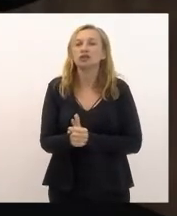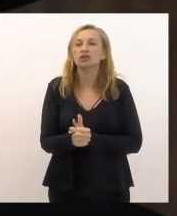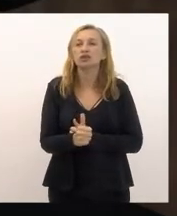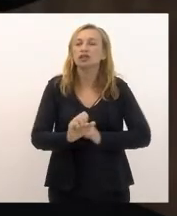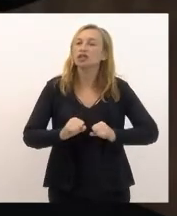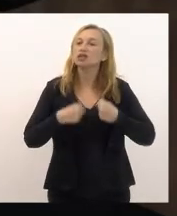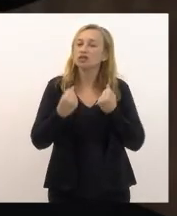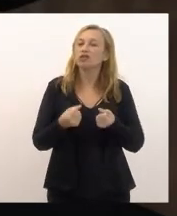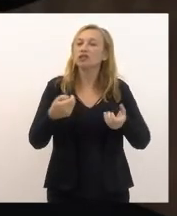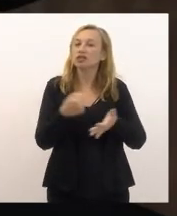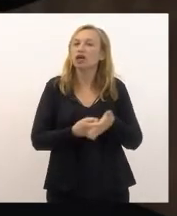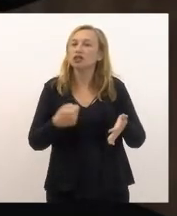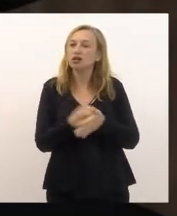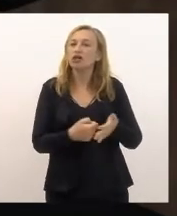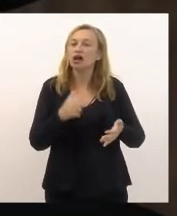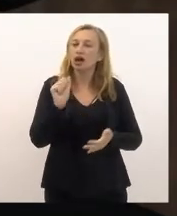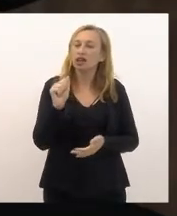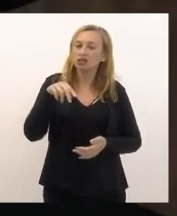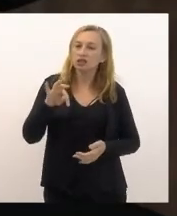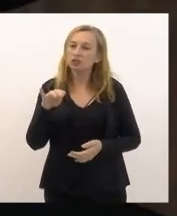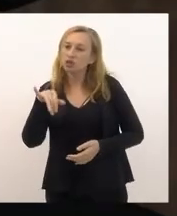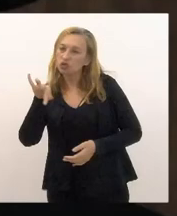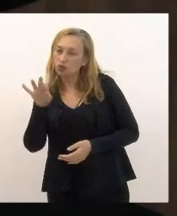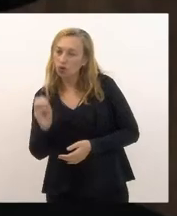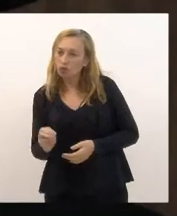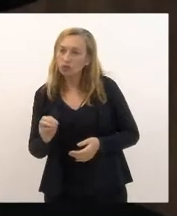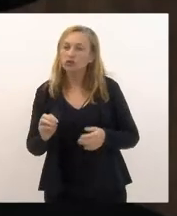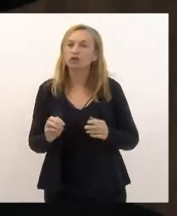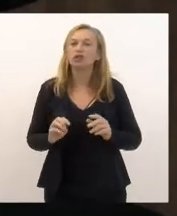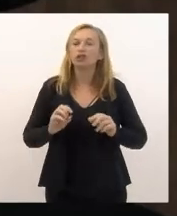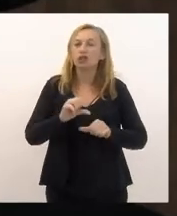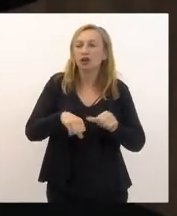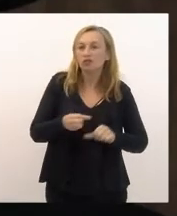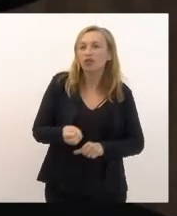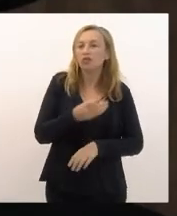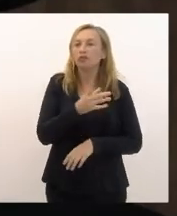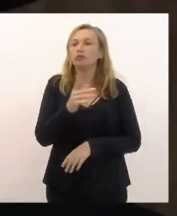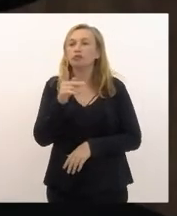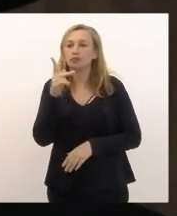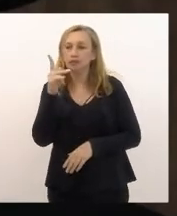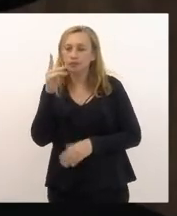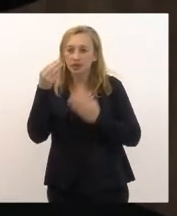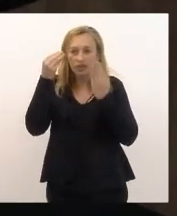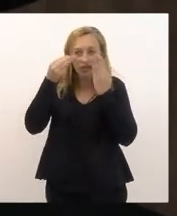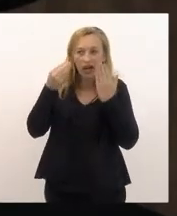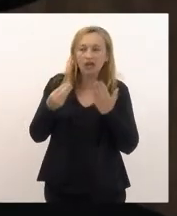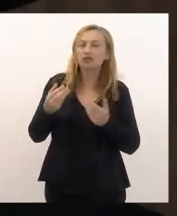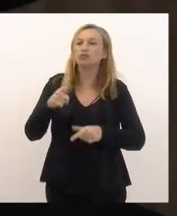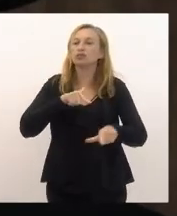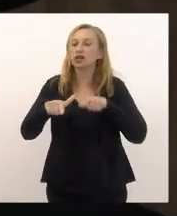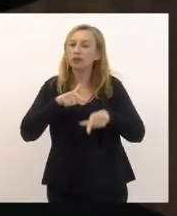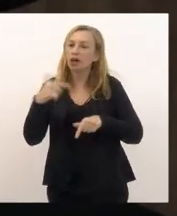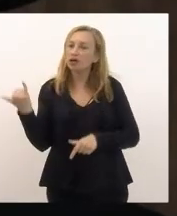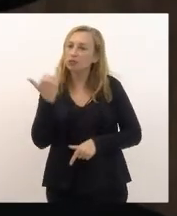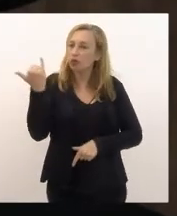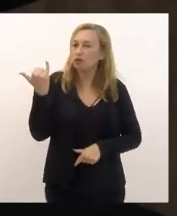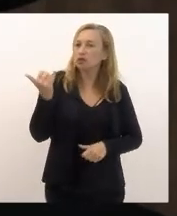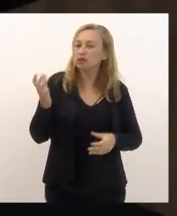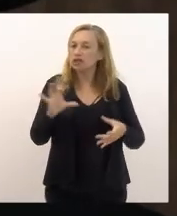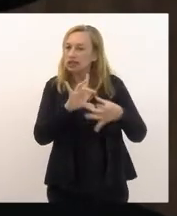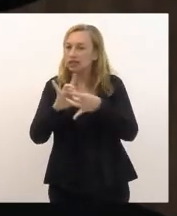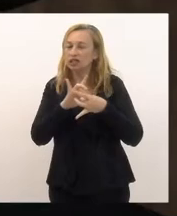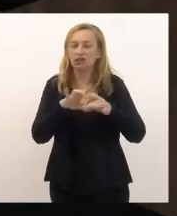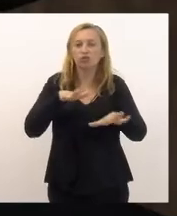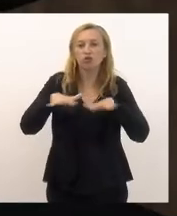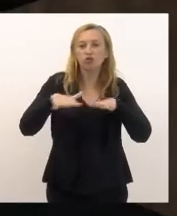em defesa da luta antimanicomial, em defesa da reforma psiquiátrica. Assim, tem feito um trabalho muito importante aqui em sintonia com os